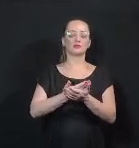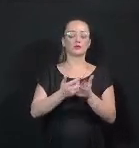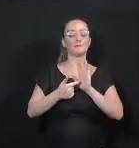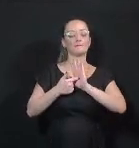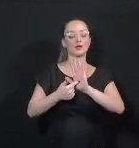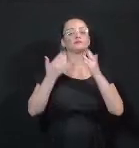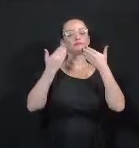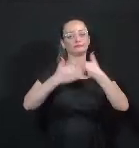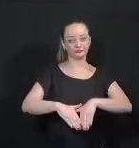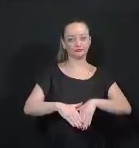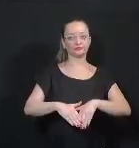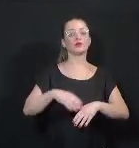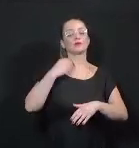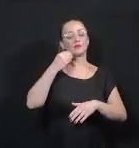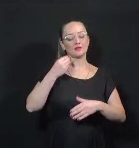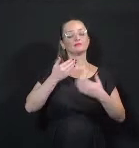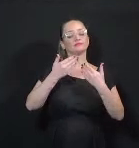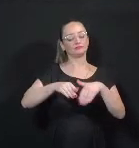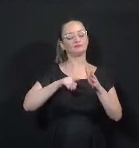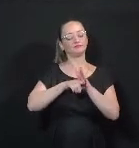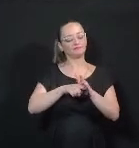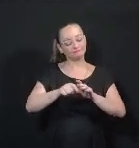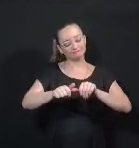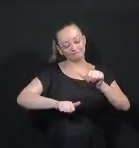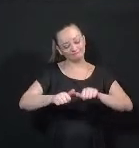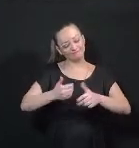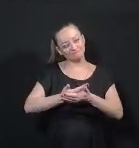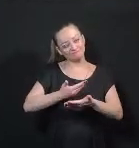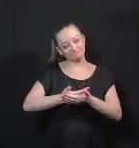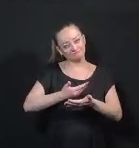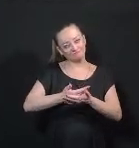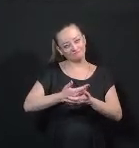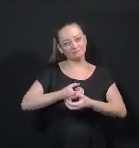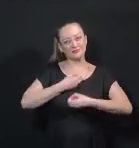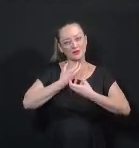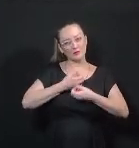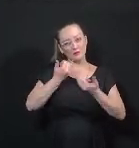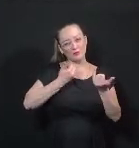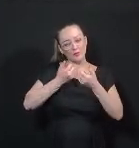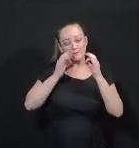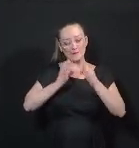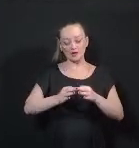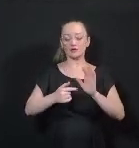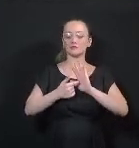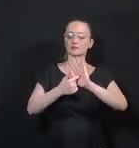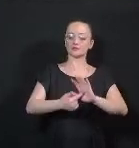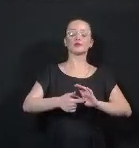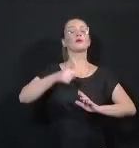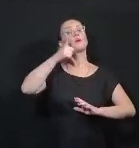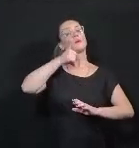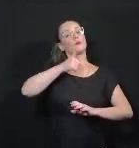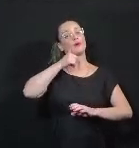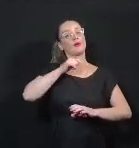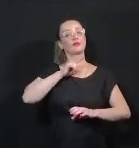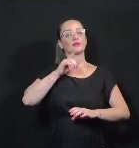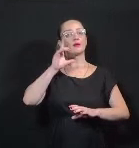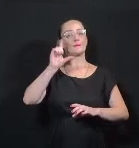mostrando empiricamente, com dados, né, como as mulheres tinham oportunidades.